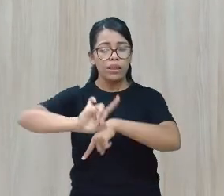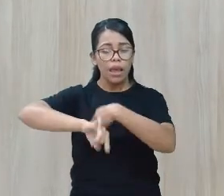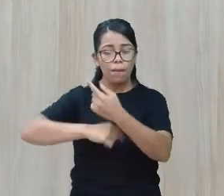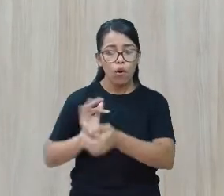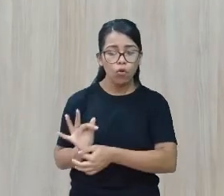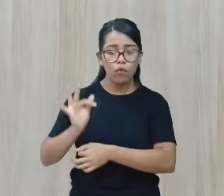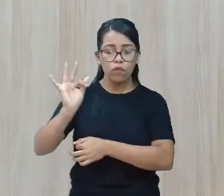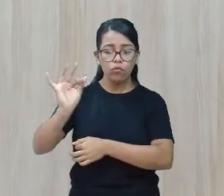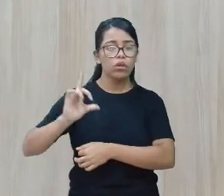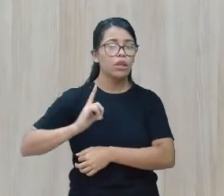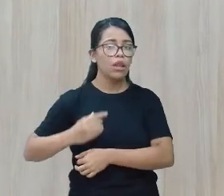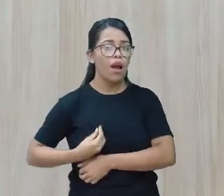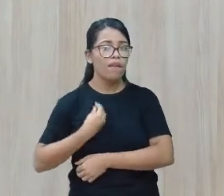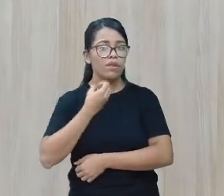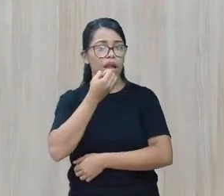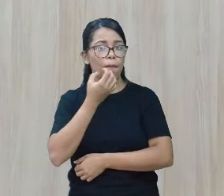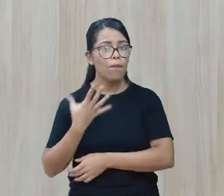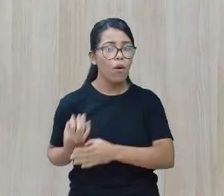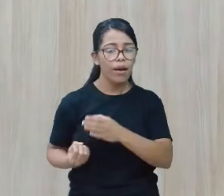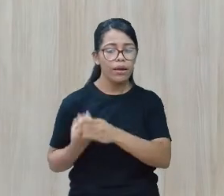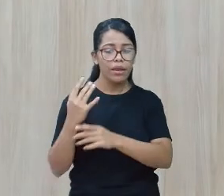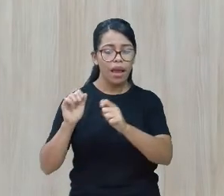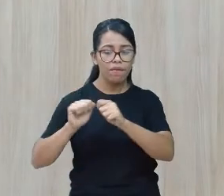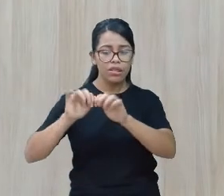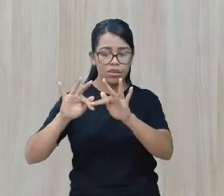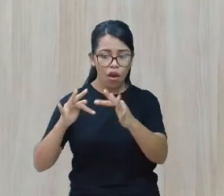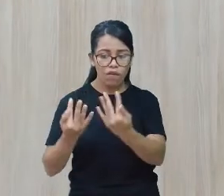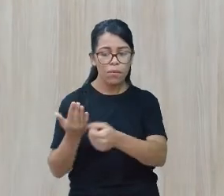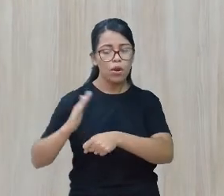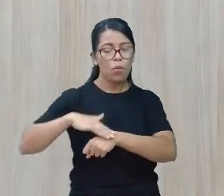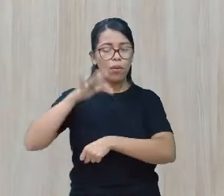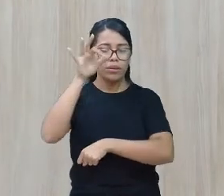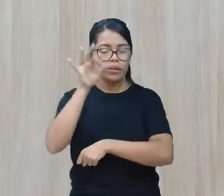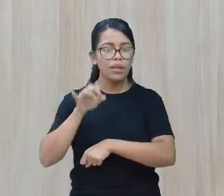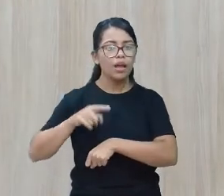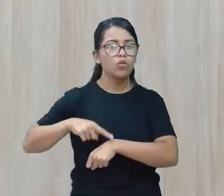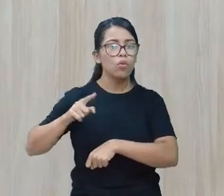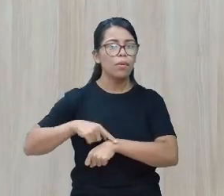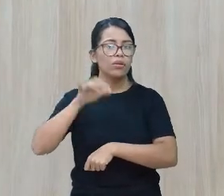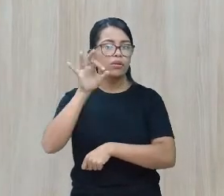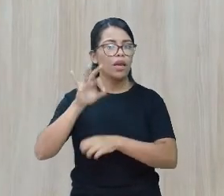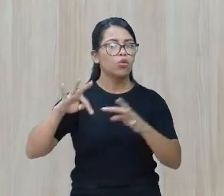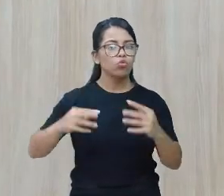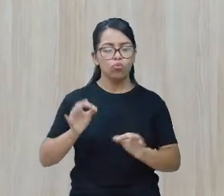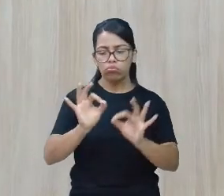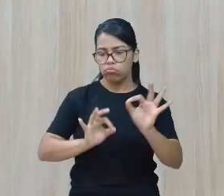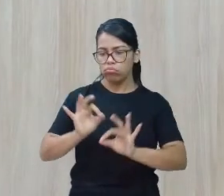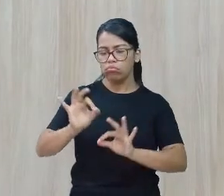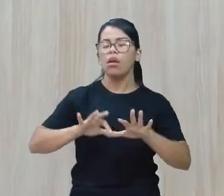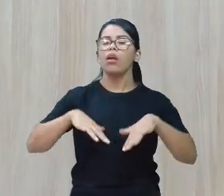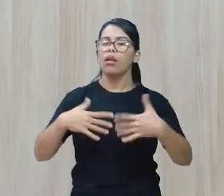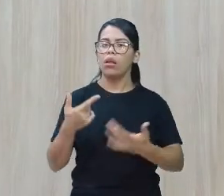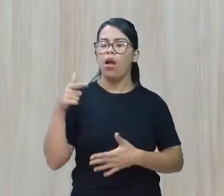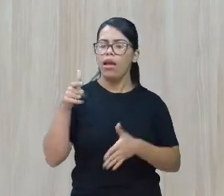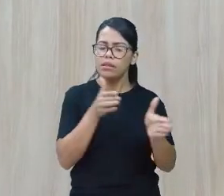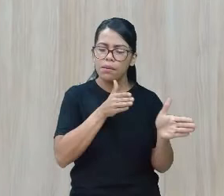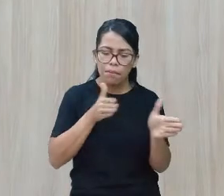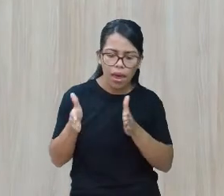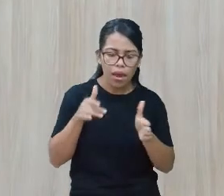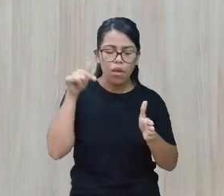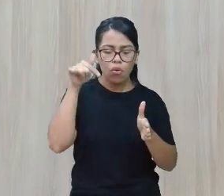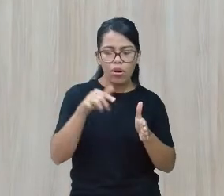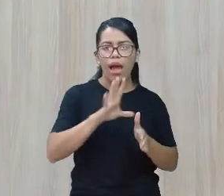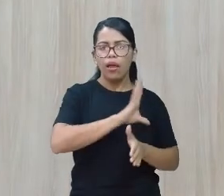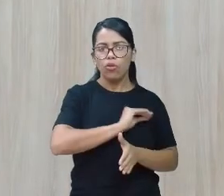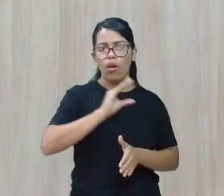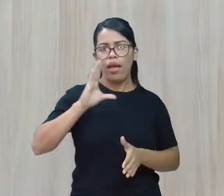a família de vocês, no momento certo, na hora certa, tudo bem previsto. Então, essa fase é justamente a fase